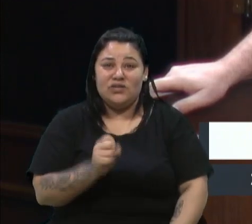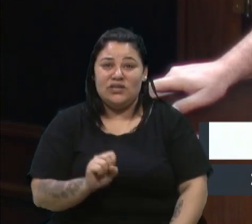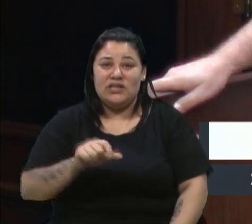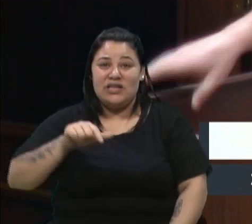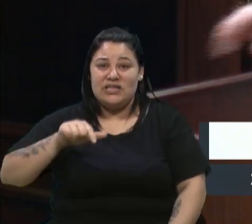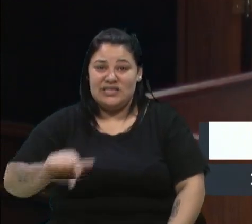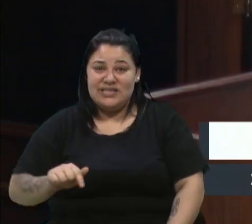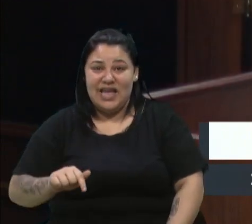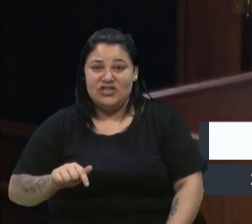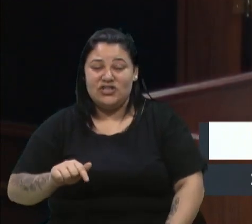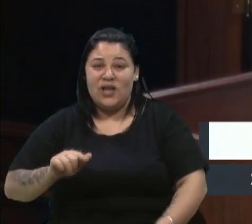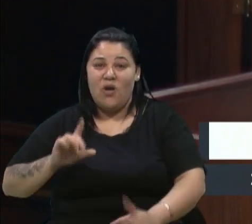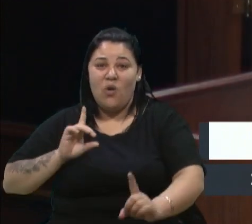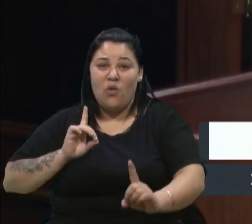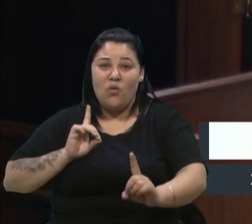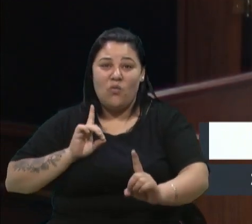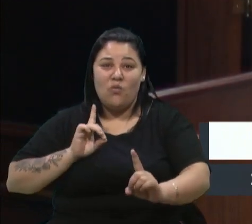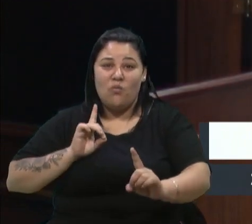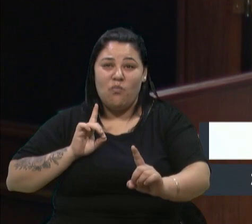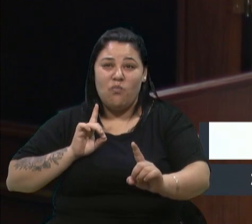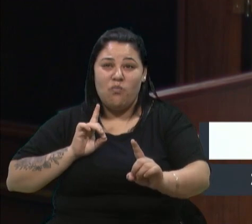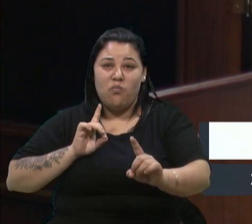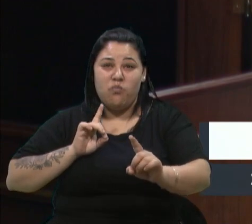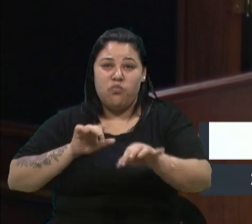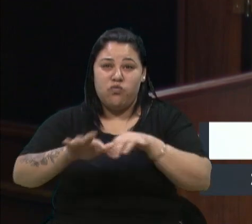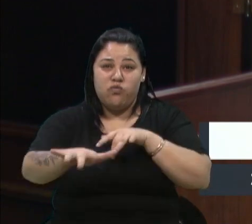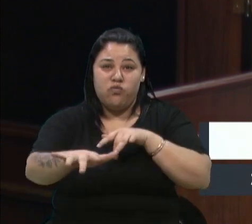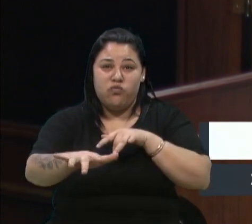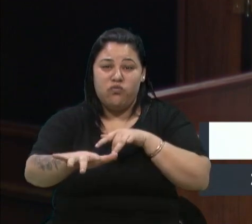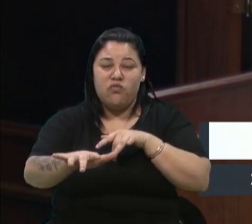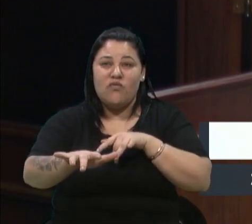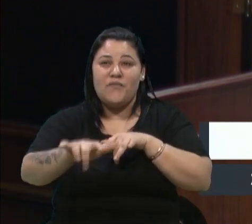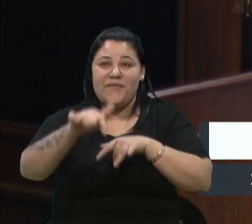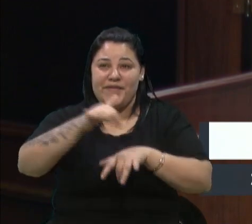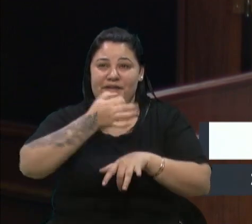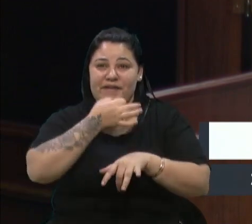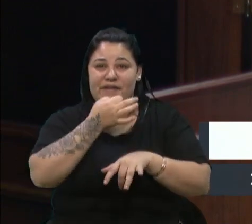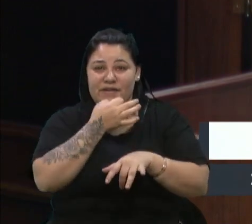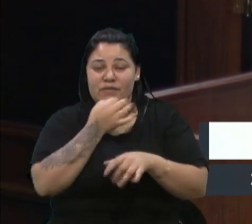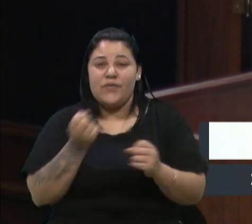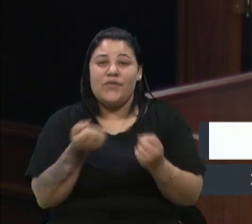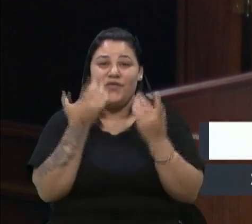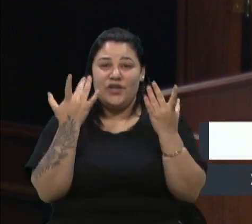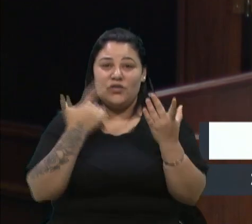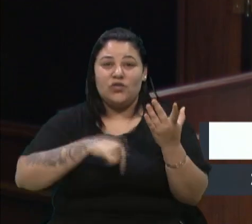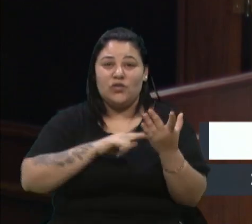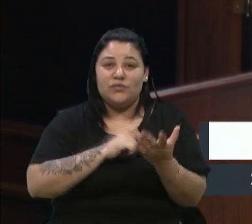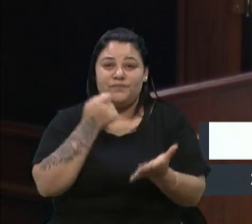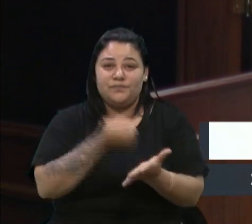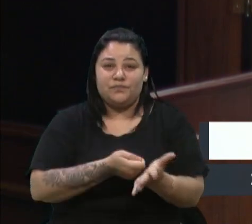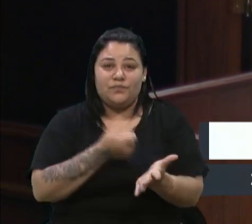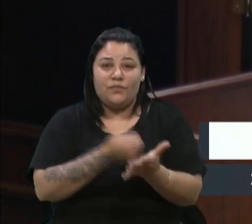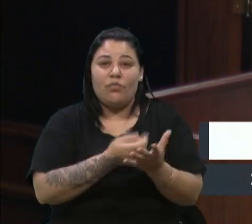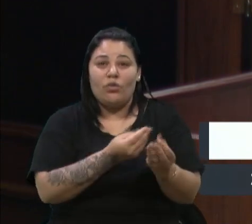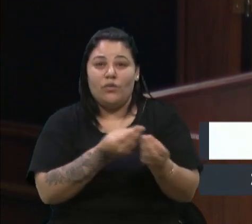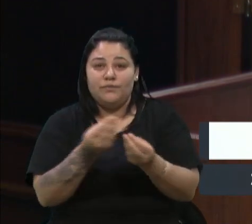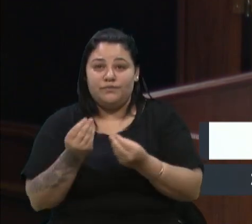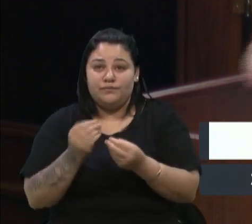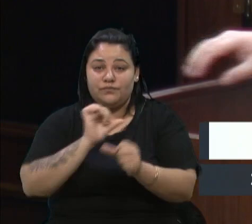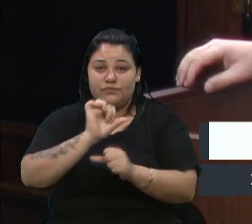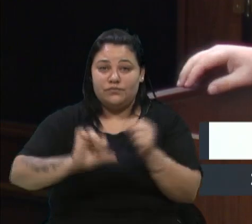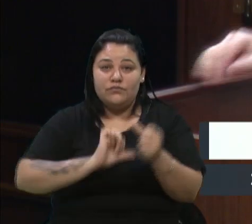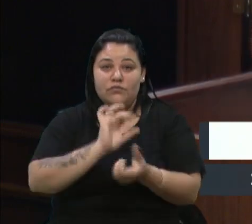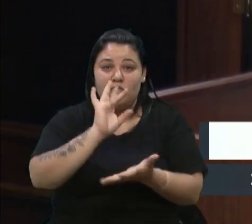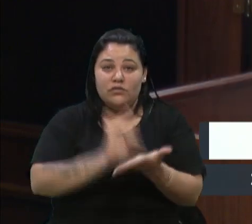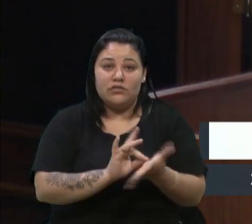na meia maratona de Caxias, um evento que nós lutamos muito para que fosse transformado em lei aqui em